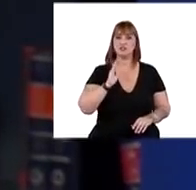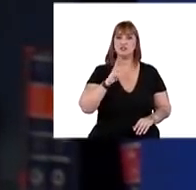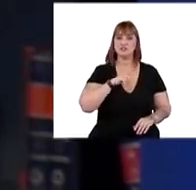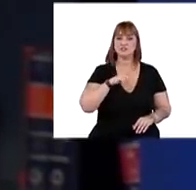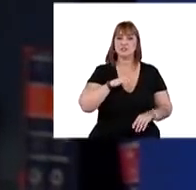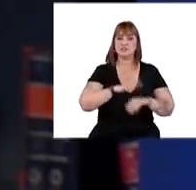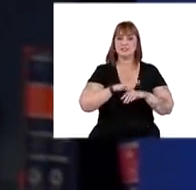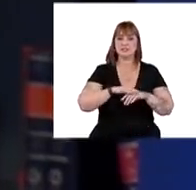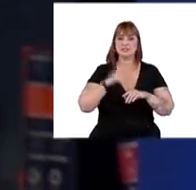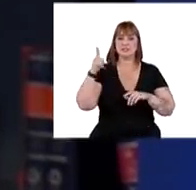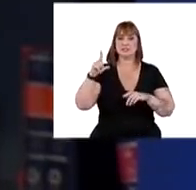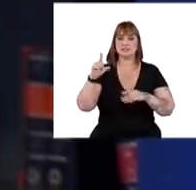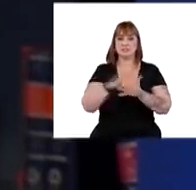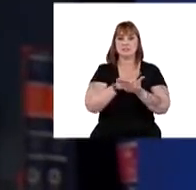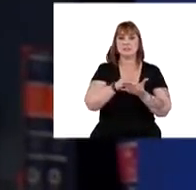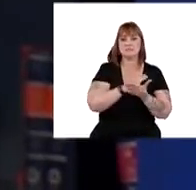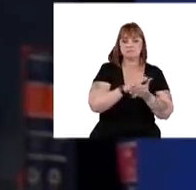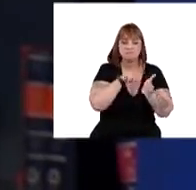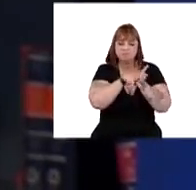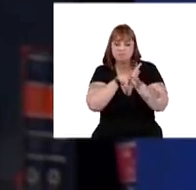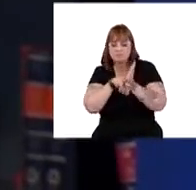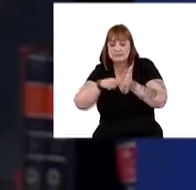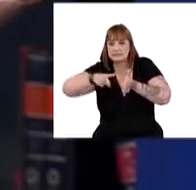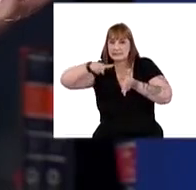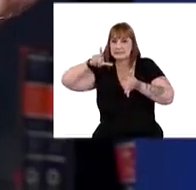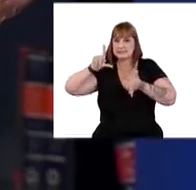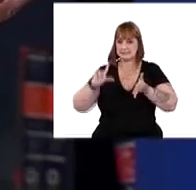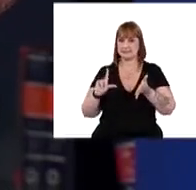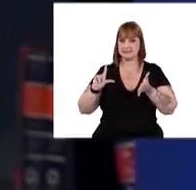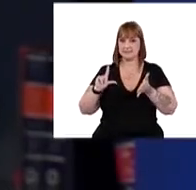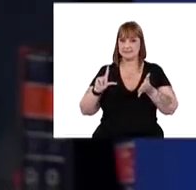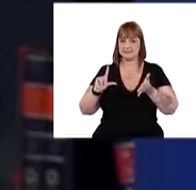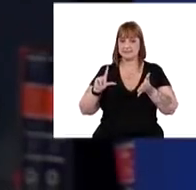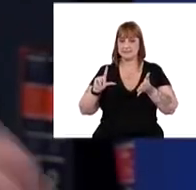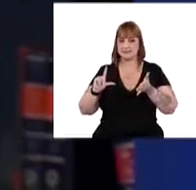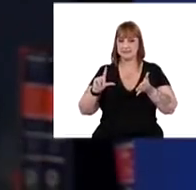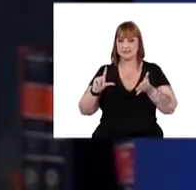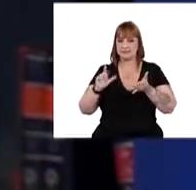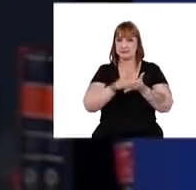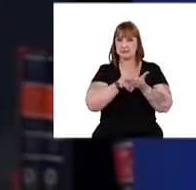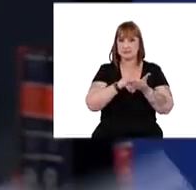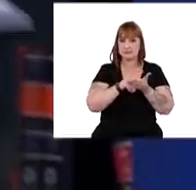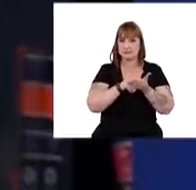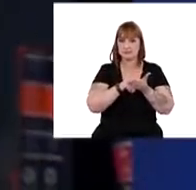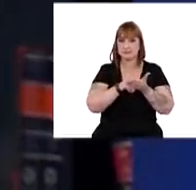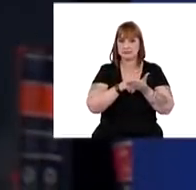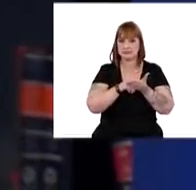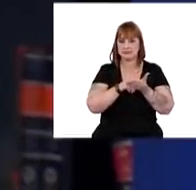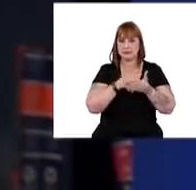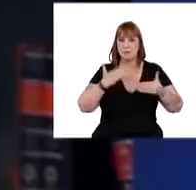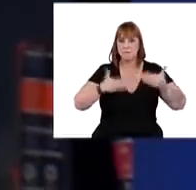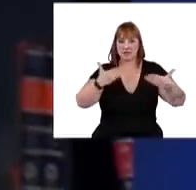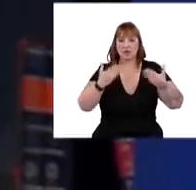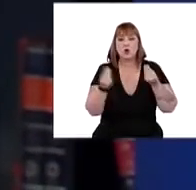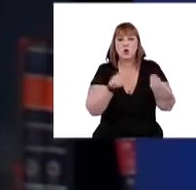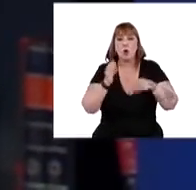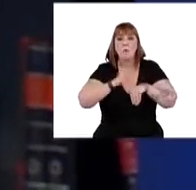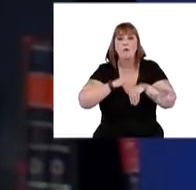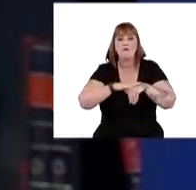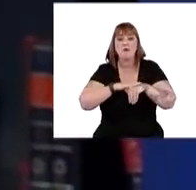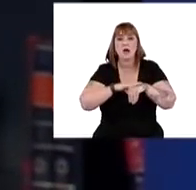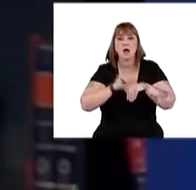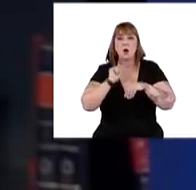teria feito um loteamento prévio da República, dos ministérios, como fará aquilo